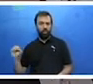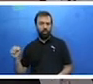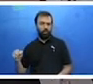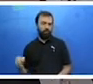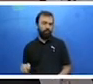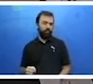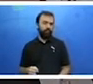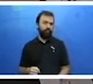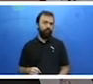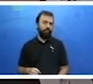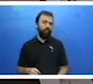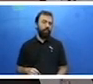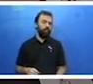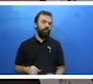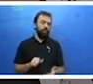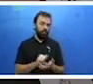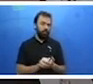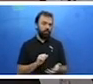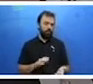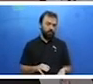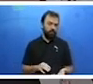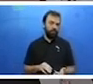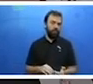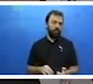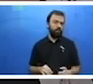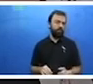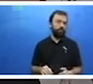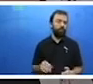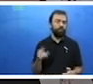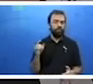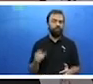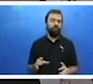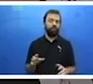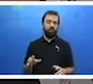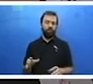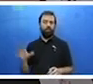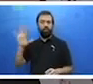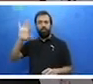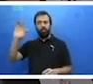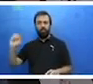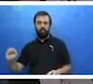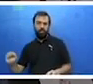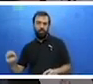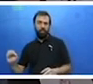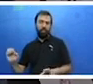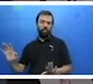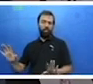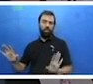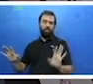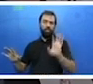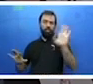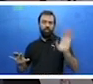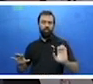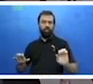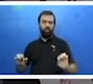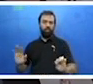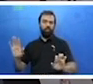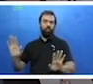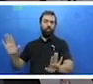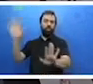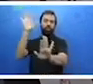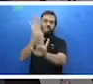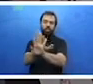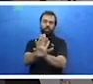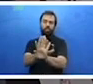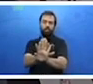não explicou, o exercício 1 fala, coloque seu mapa do Brasil em transparência sobre o mapa Brasil